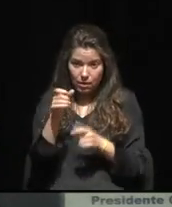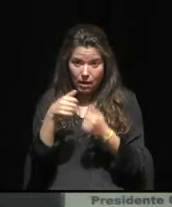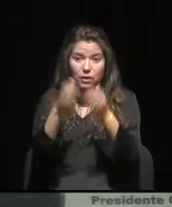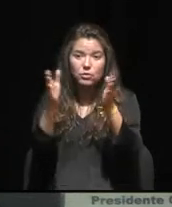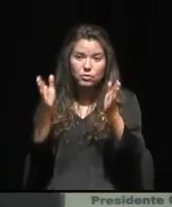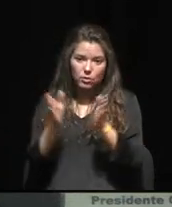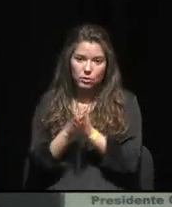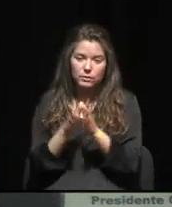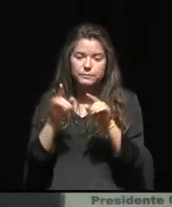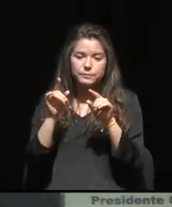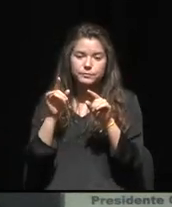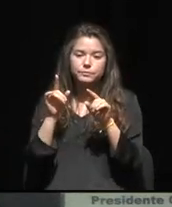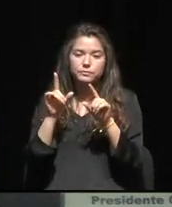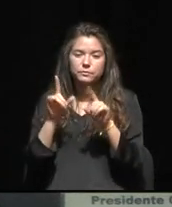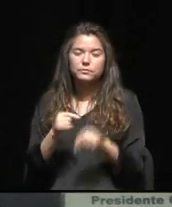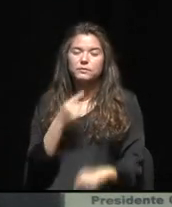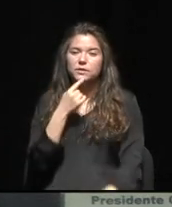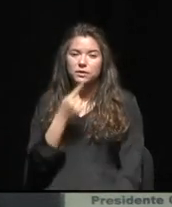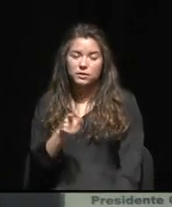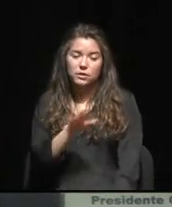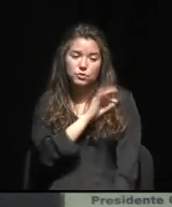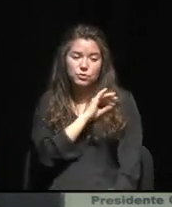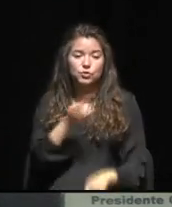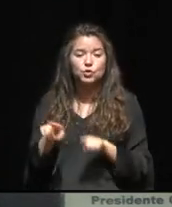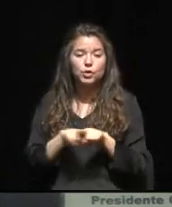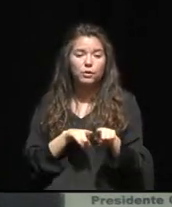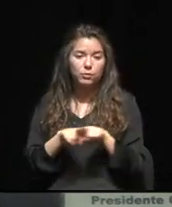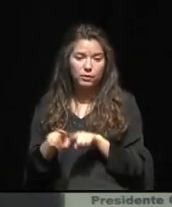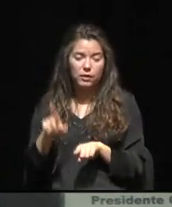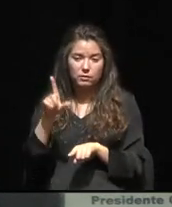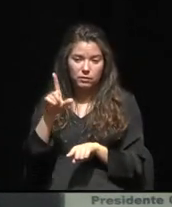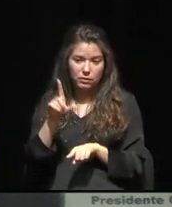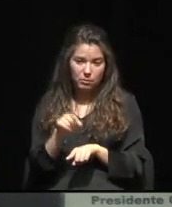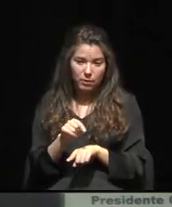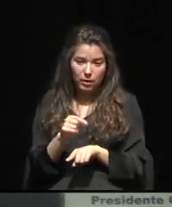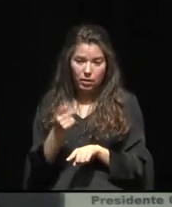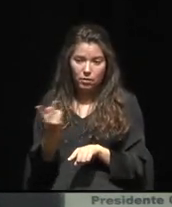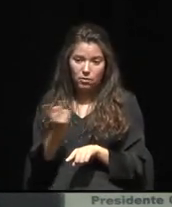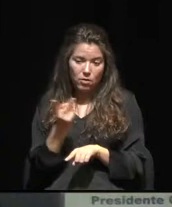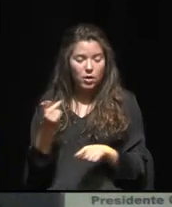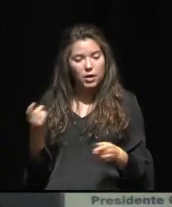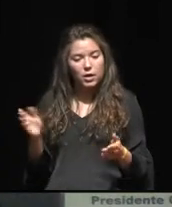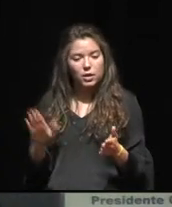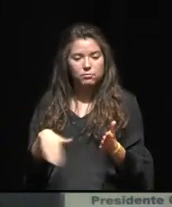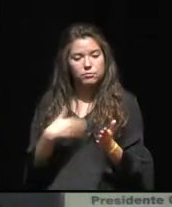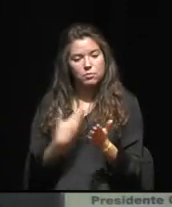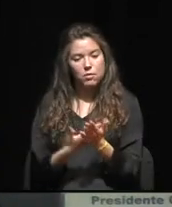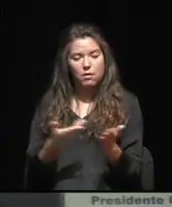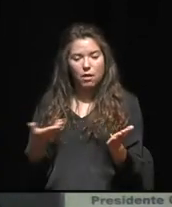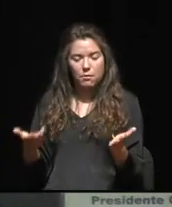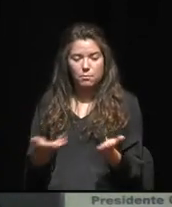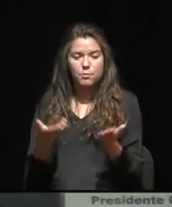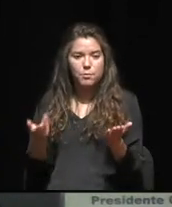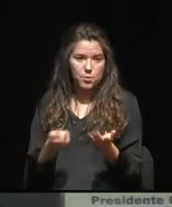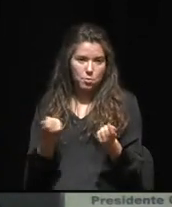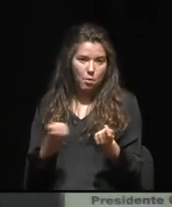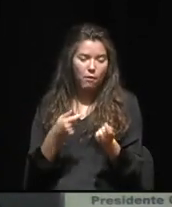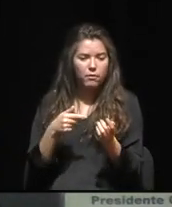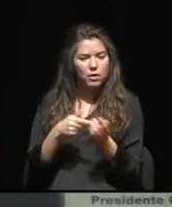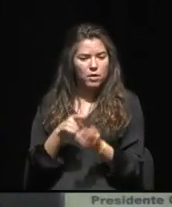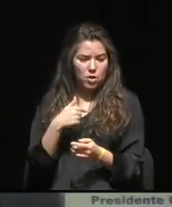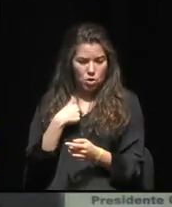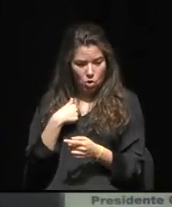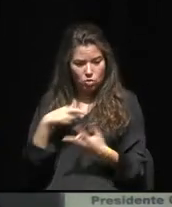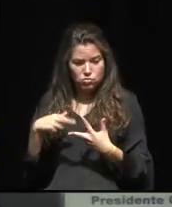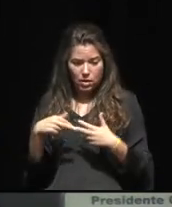e pronto e dizer aos senhores deputados e nomeadamente aqueles que promovem estas propostas que nós da parte da câmara estamos